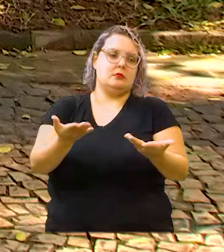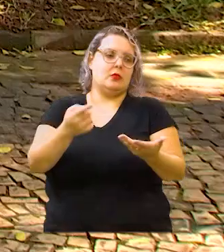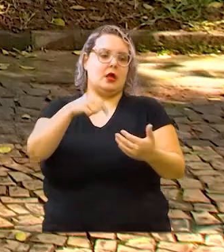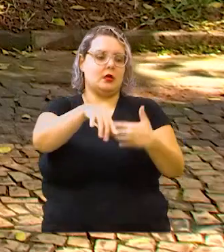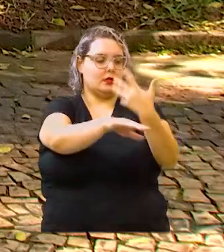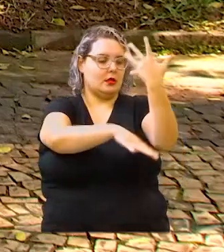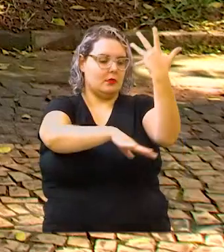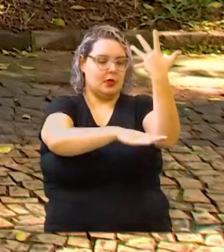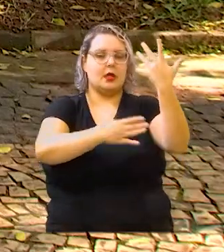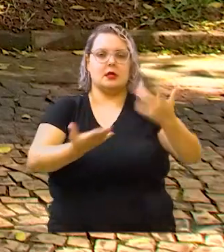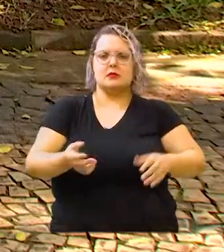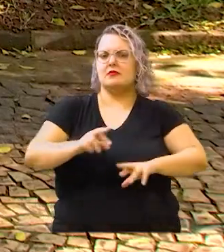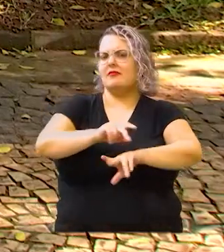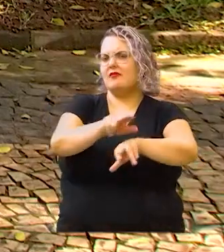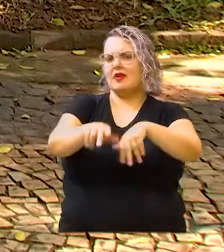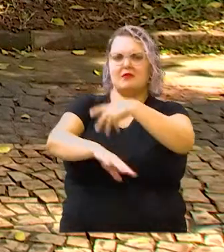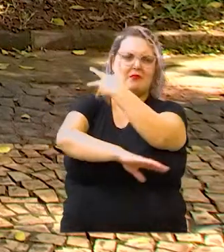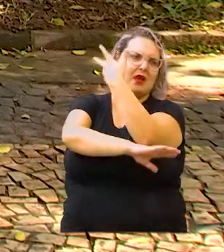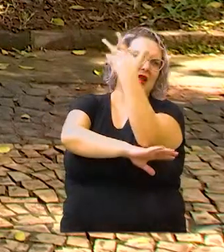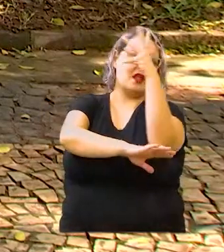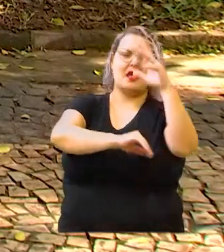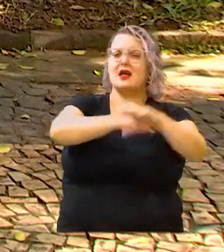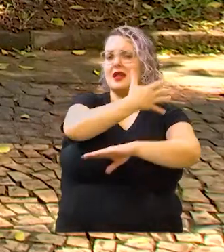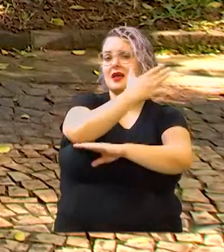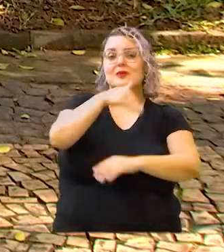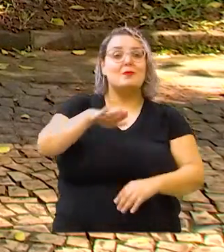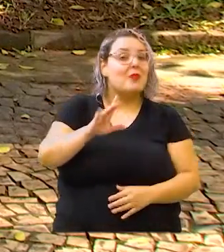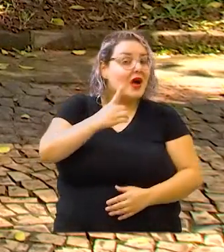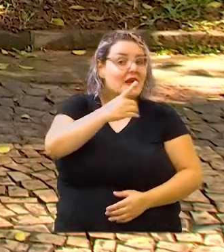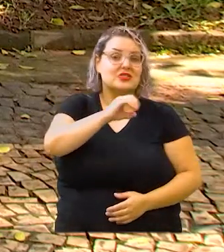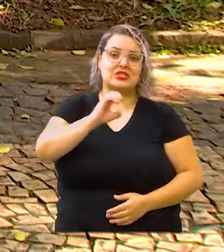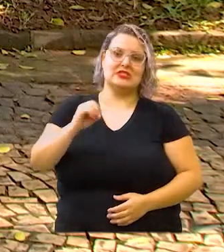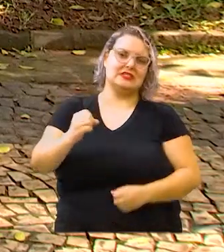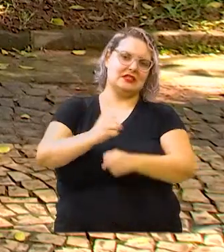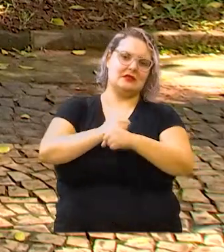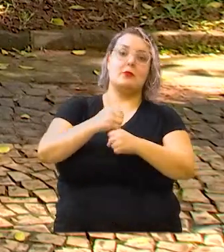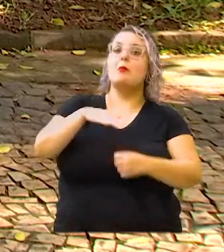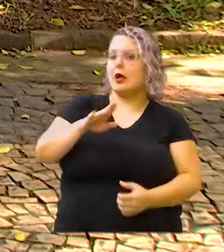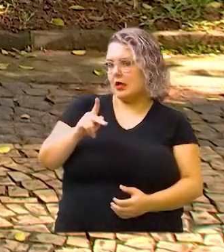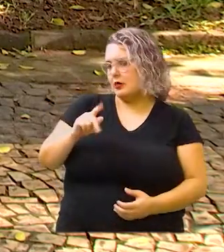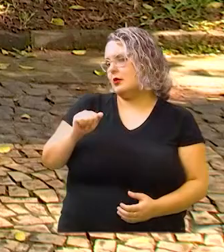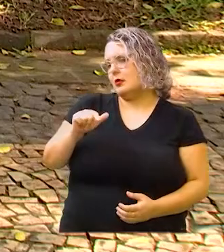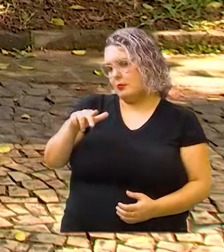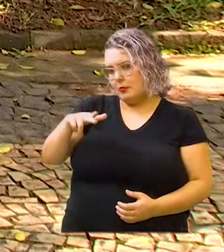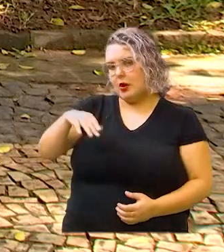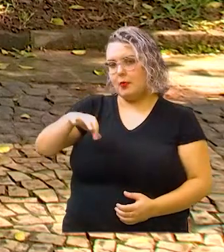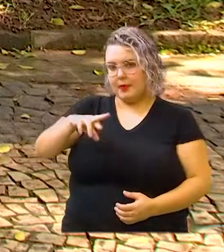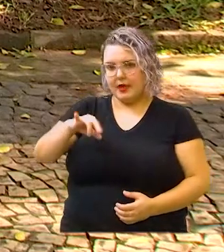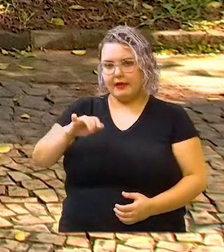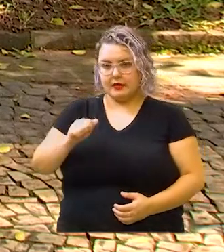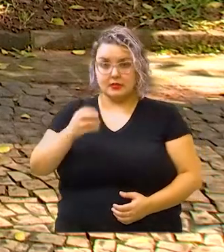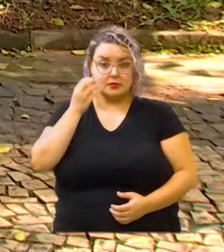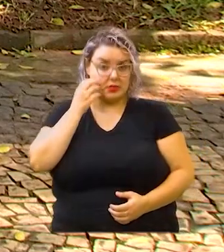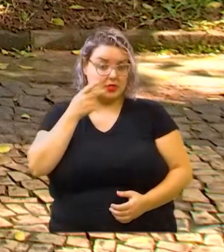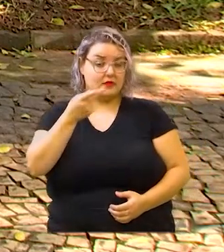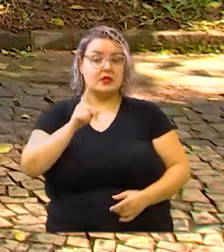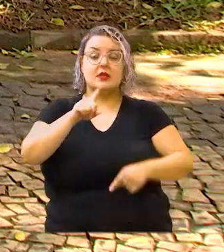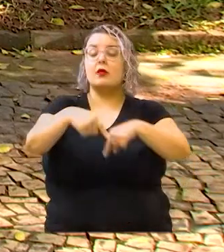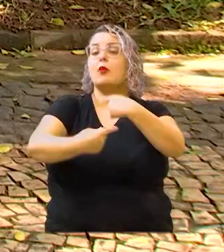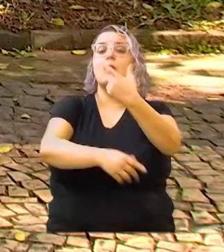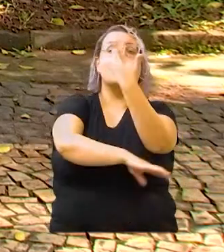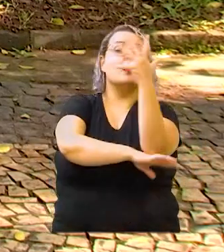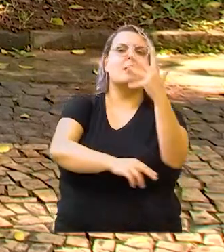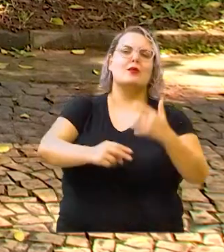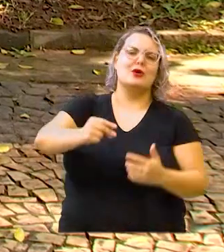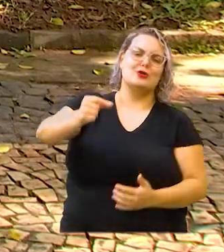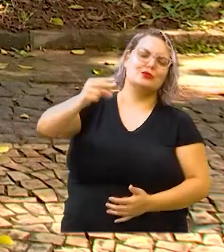exemplo, aqui na Praça Carlos Gomes, nós temos várias árvores centenárias. Além das palmeiras, que o André falou, existem muitas outras árvores